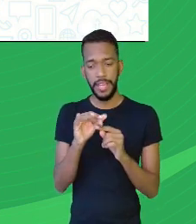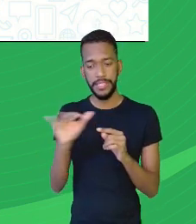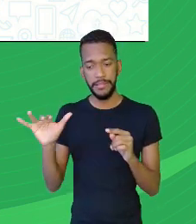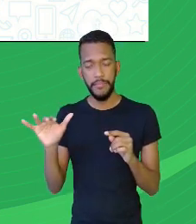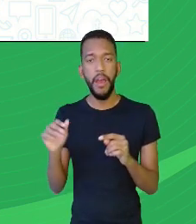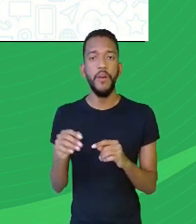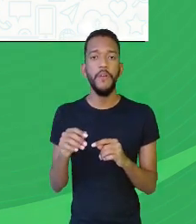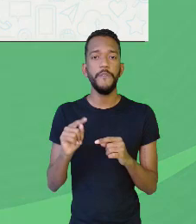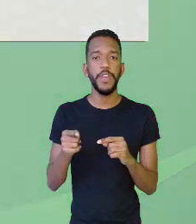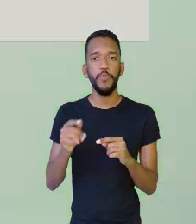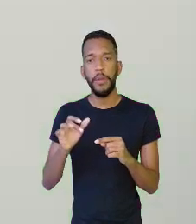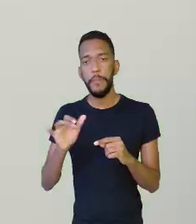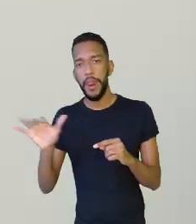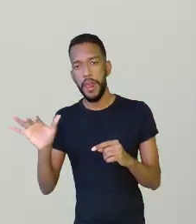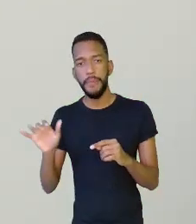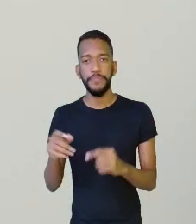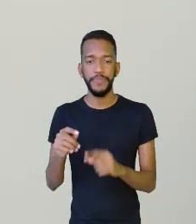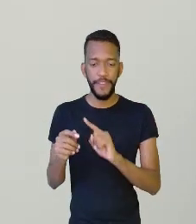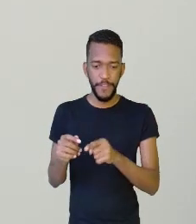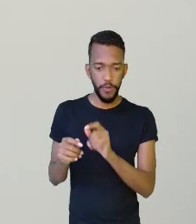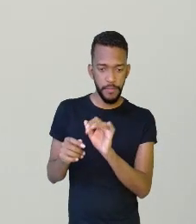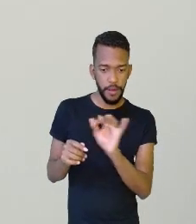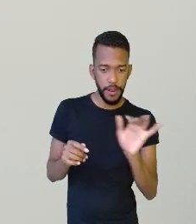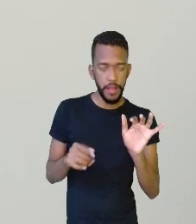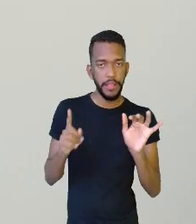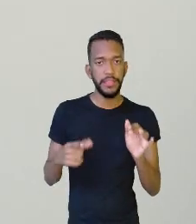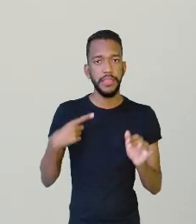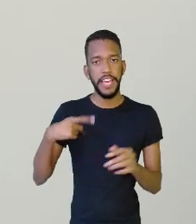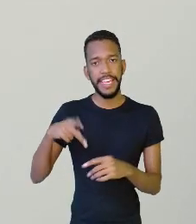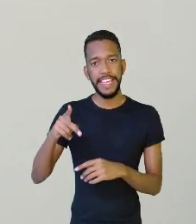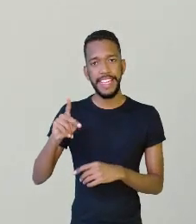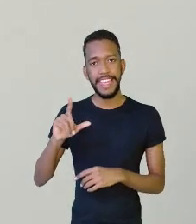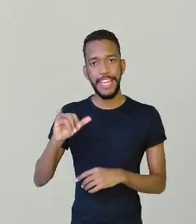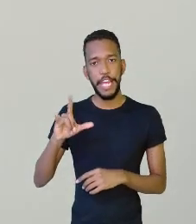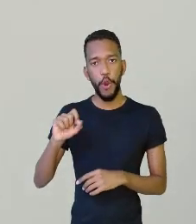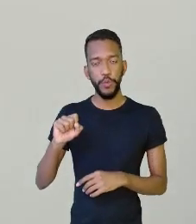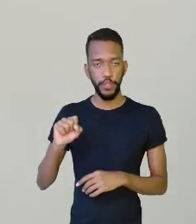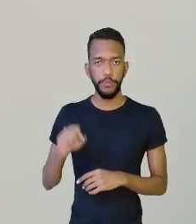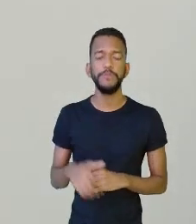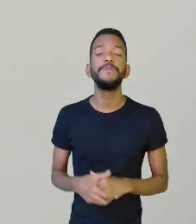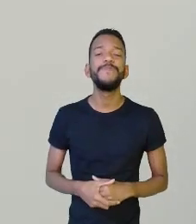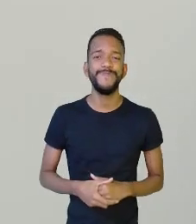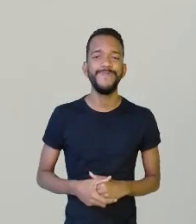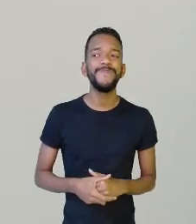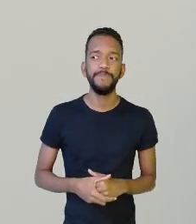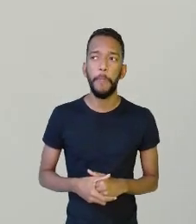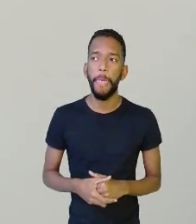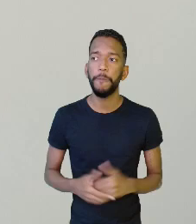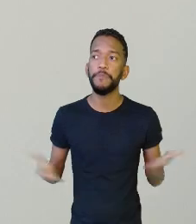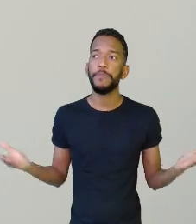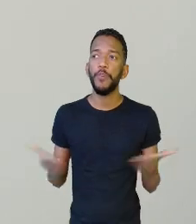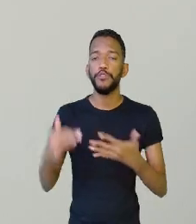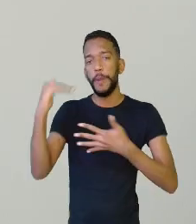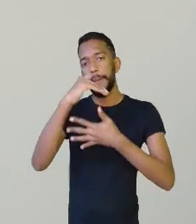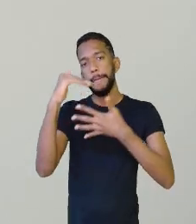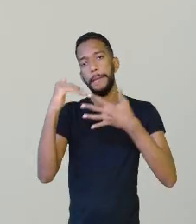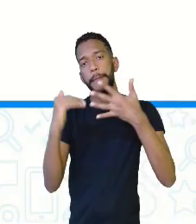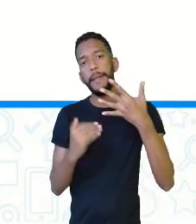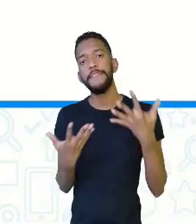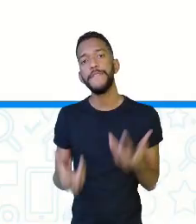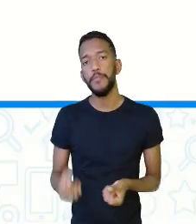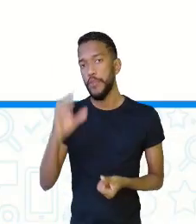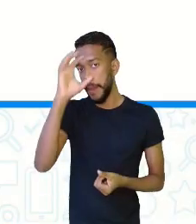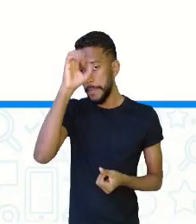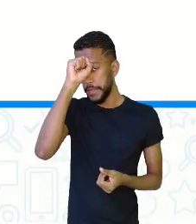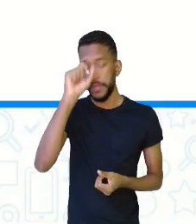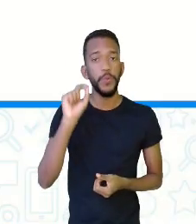decimal, nesse caso, em peso, certo? Em quilogramas. O que é que a gente vai aprender hoje? A gente vai falar